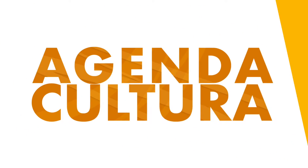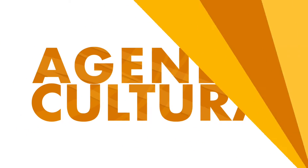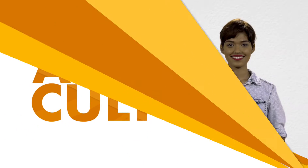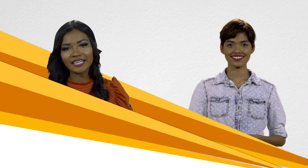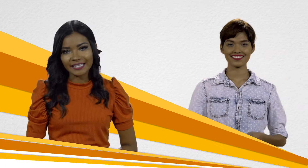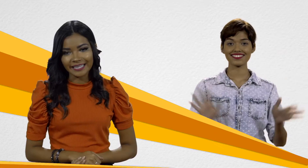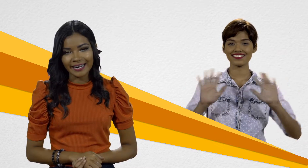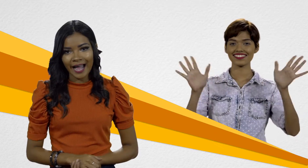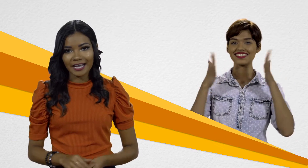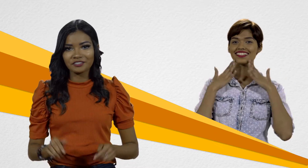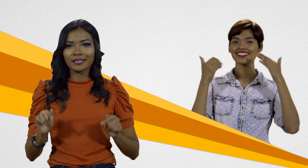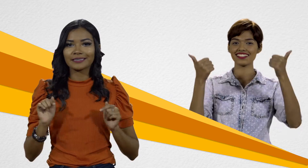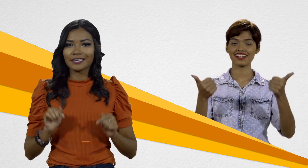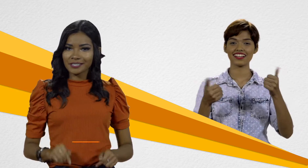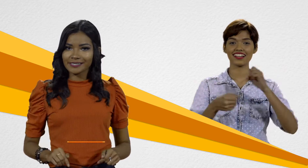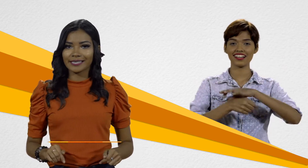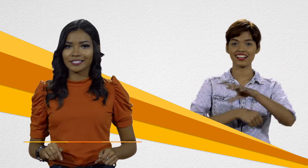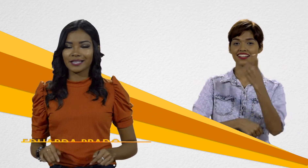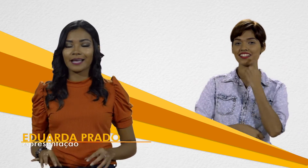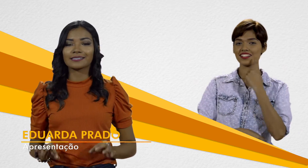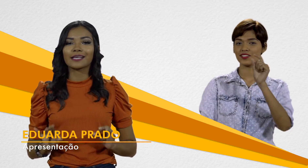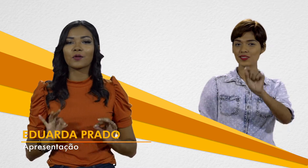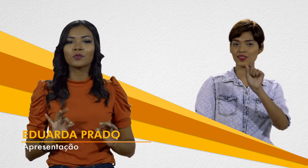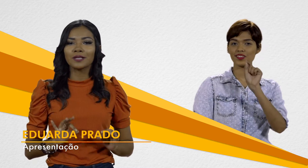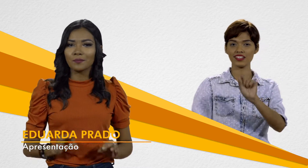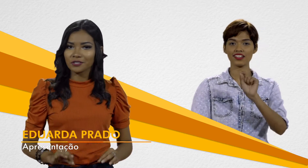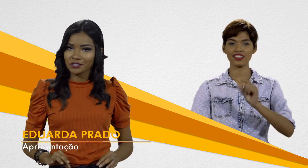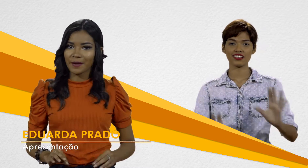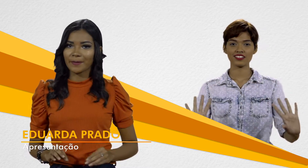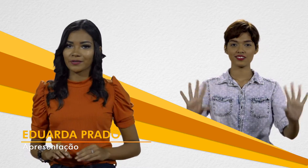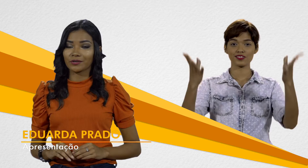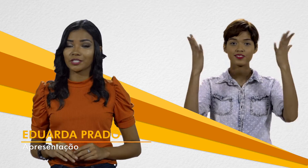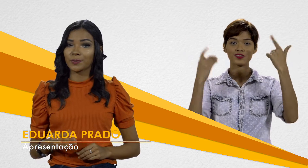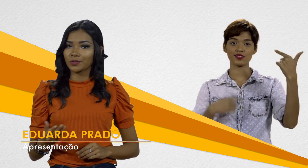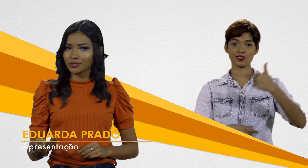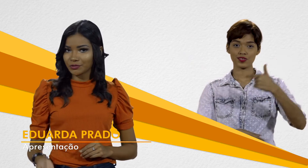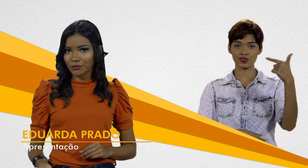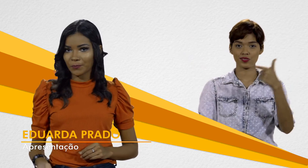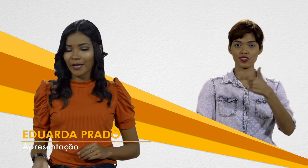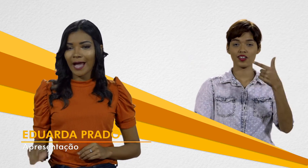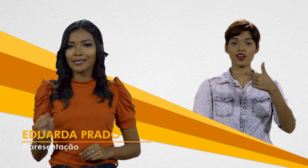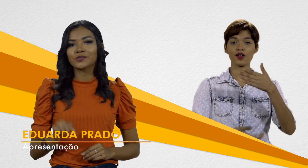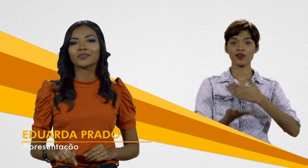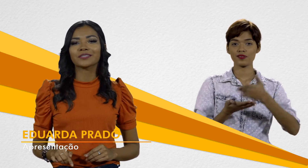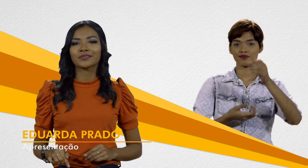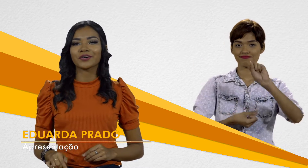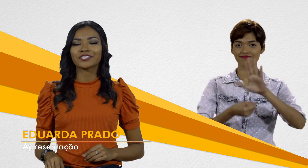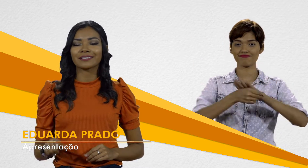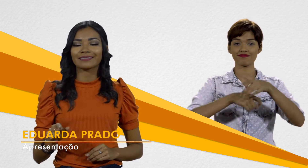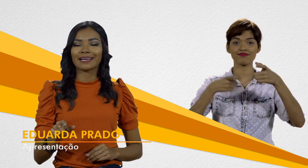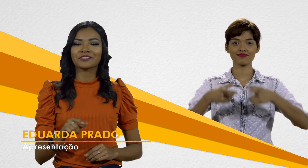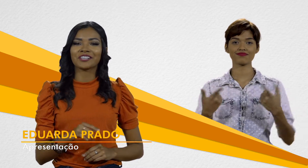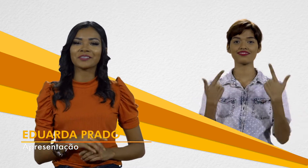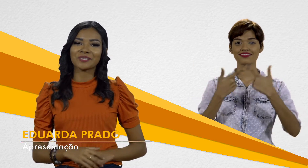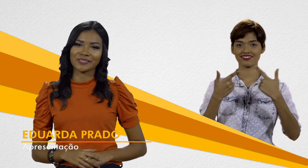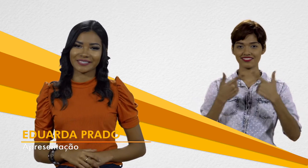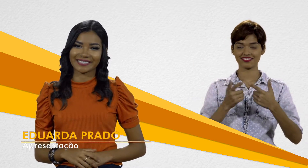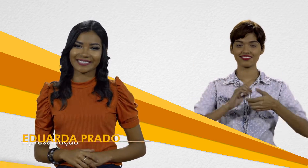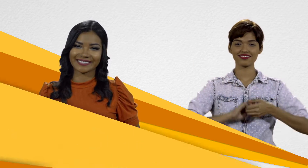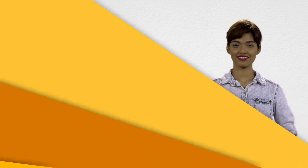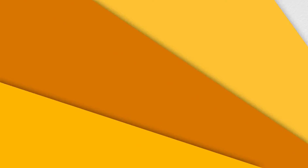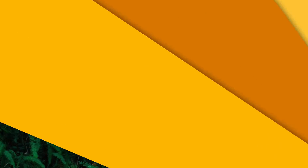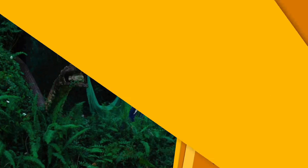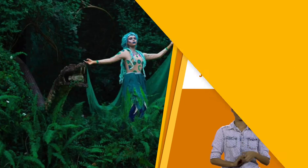fala galera a dica desta sexta é a 2ª mostra de repertório da história trupe às oito da noite o lado do teatro